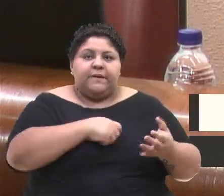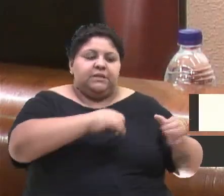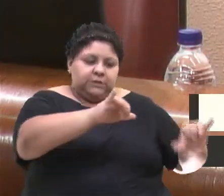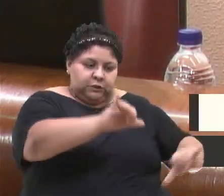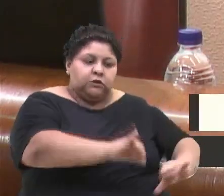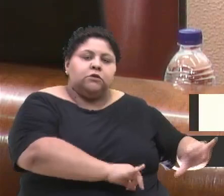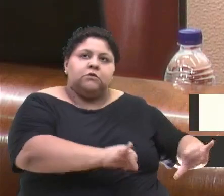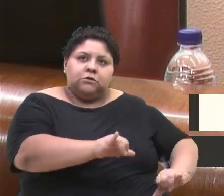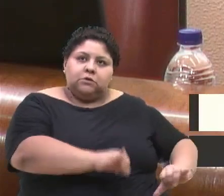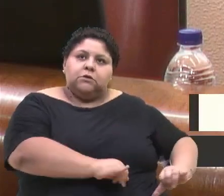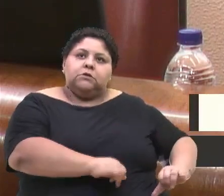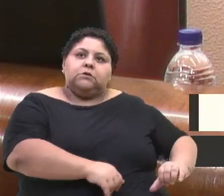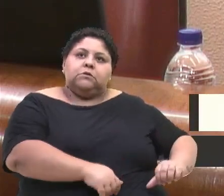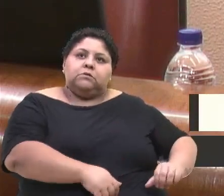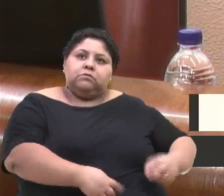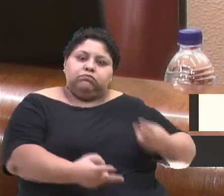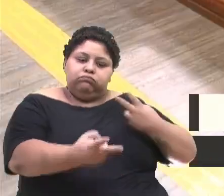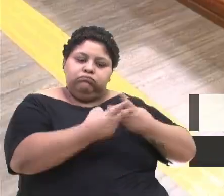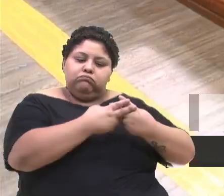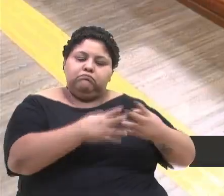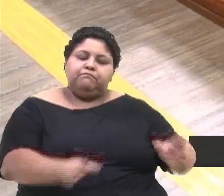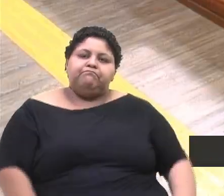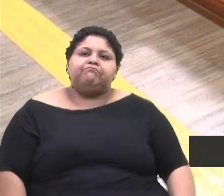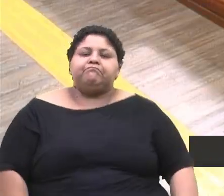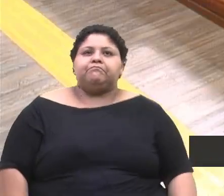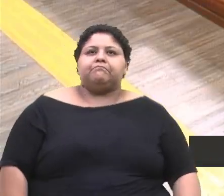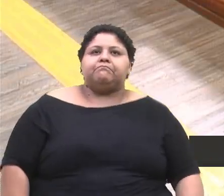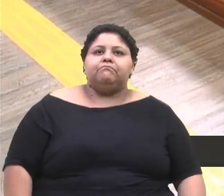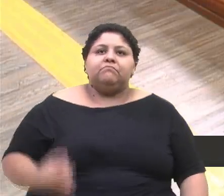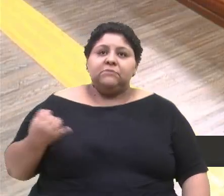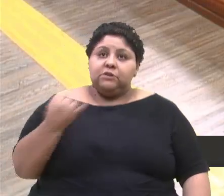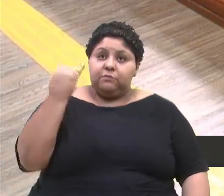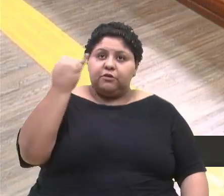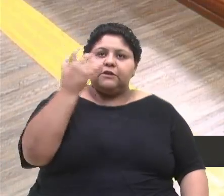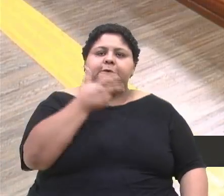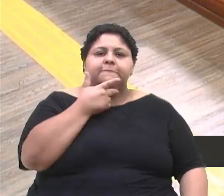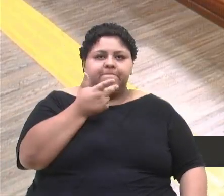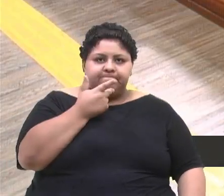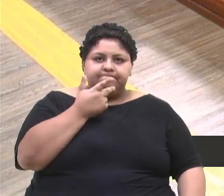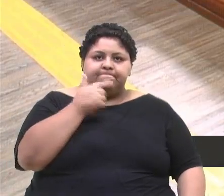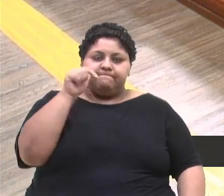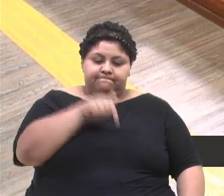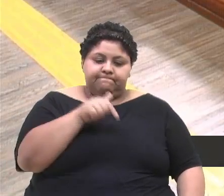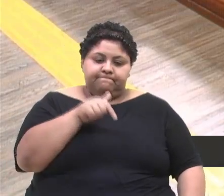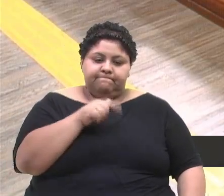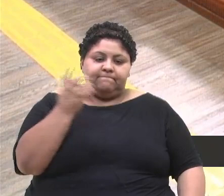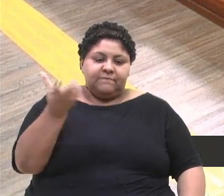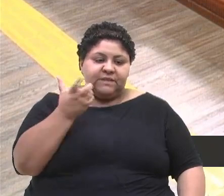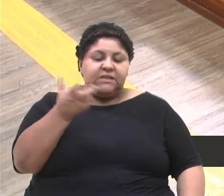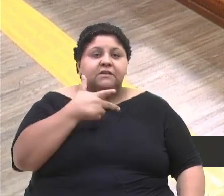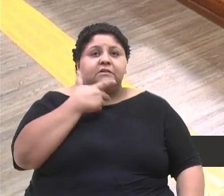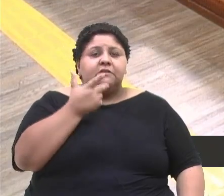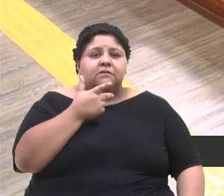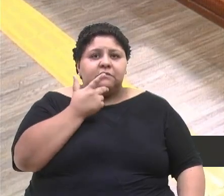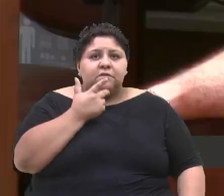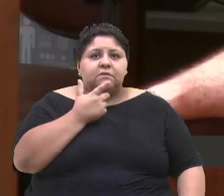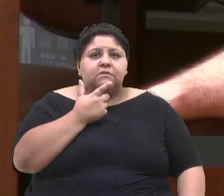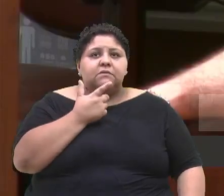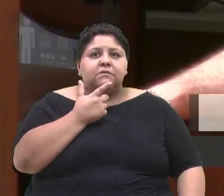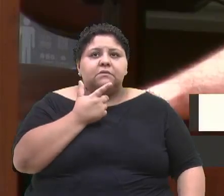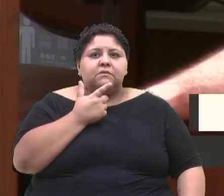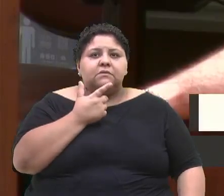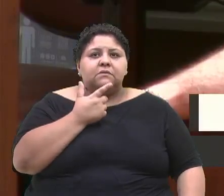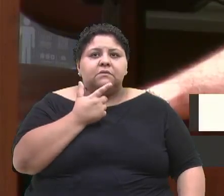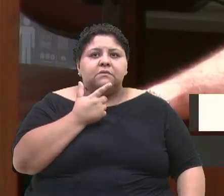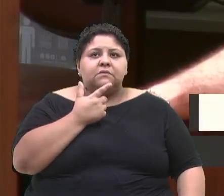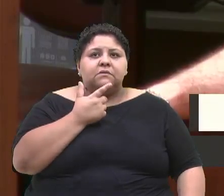as penas da lei. Obrigado. Vereador Meneguzzi, é importante que o senhor trouxe, e aqui a gente quer reforçar,